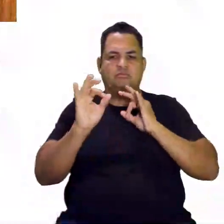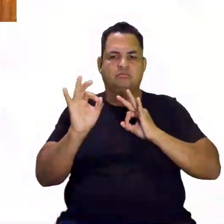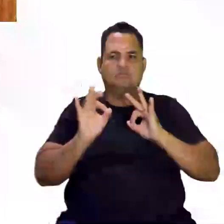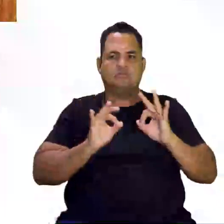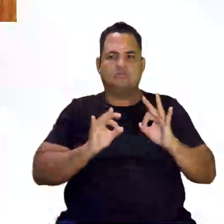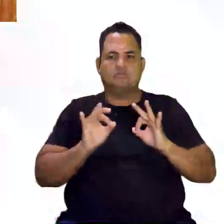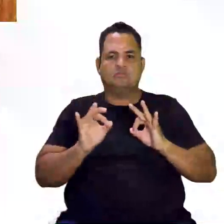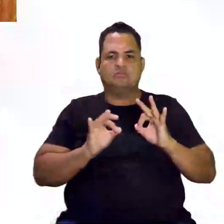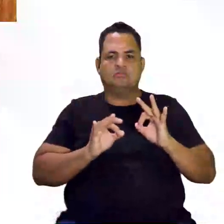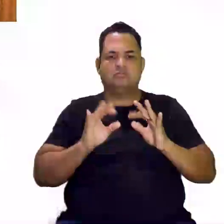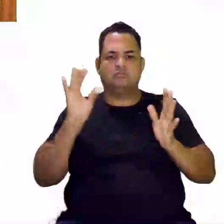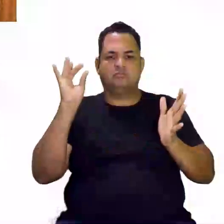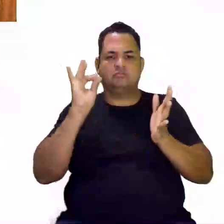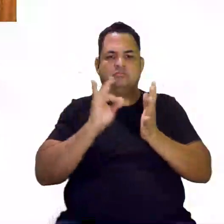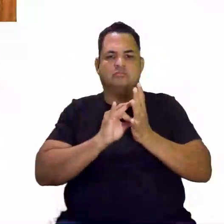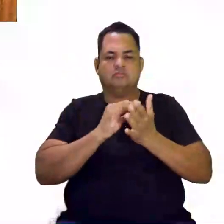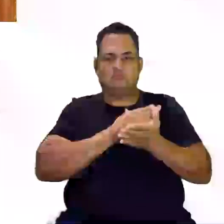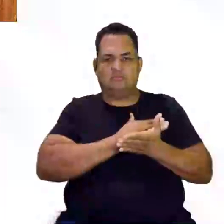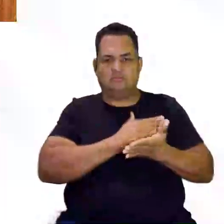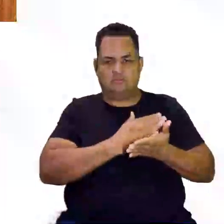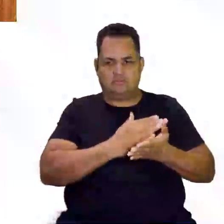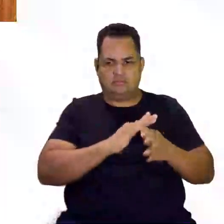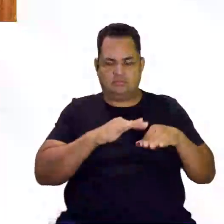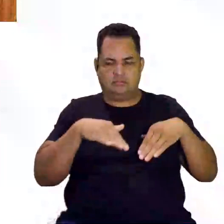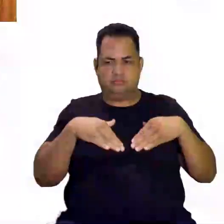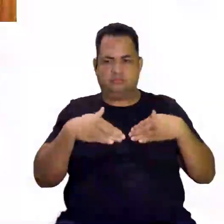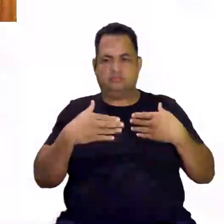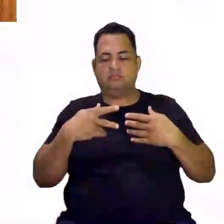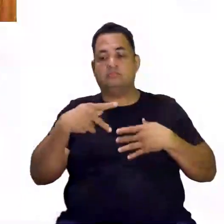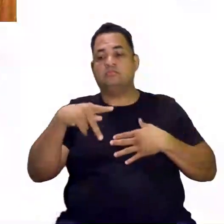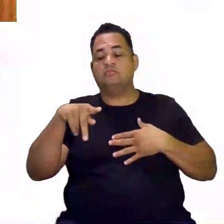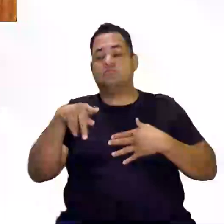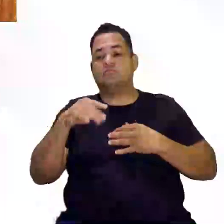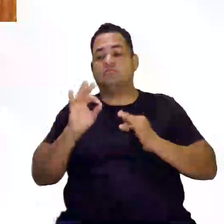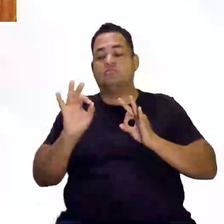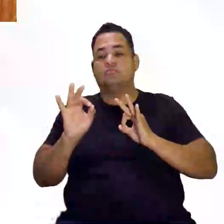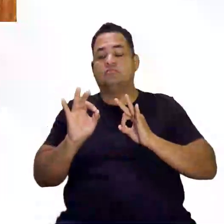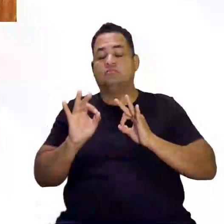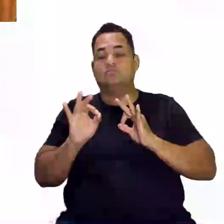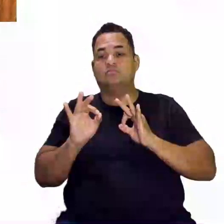um fato inicial para